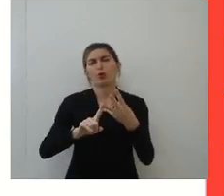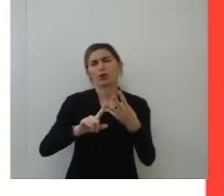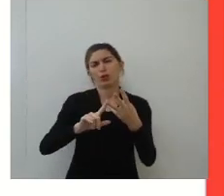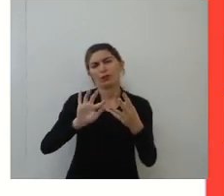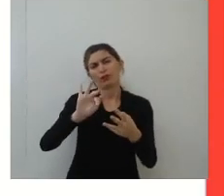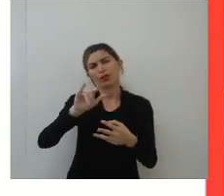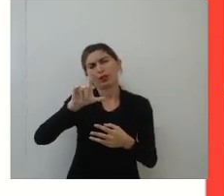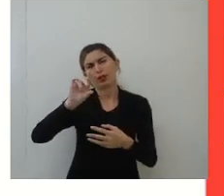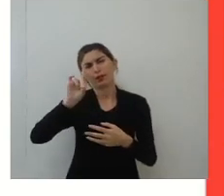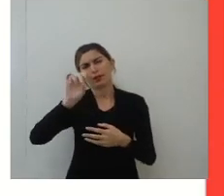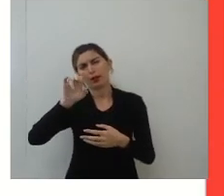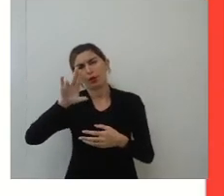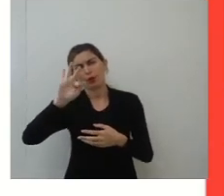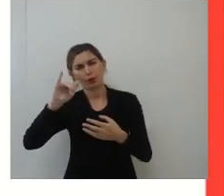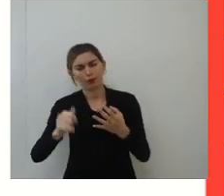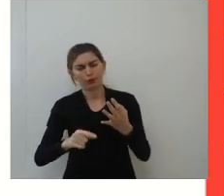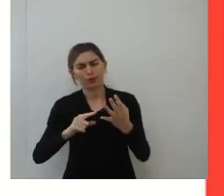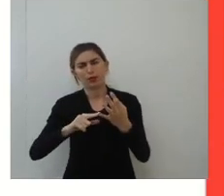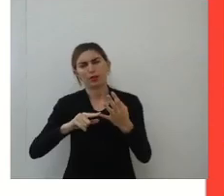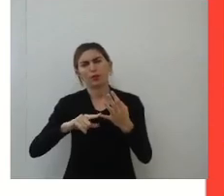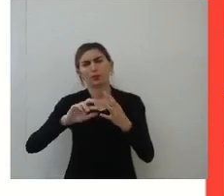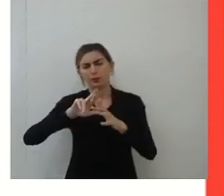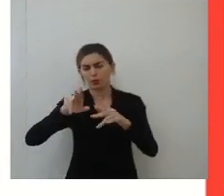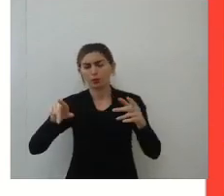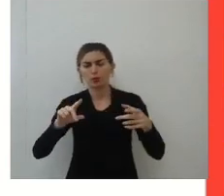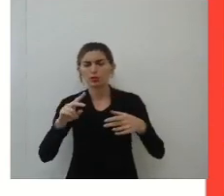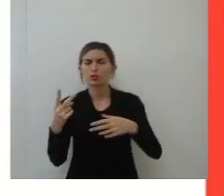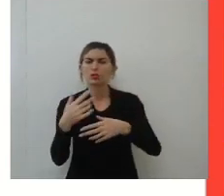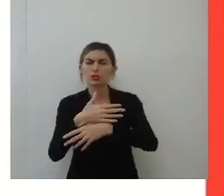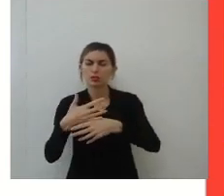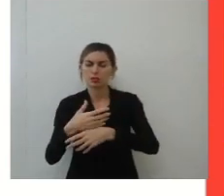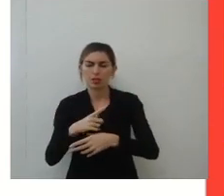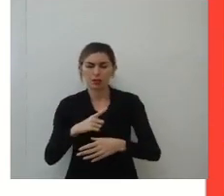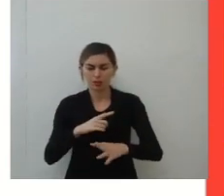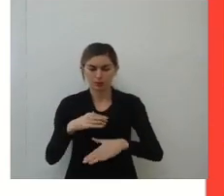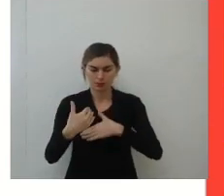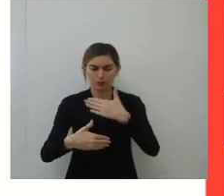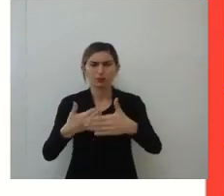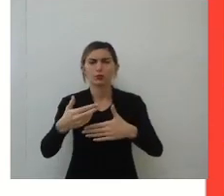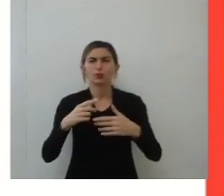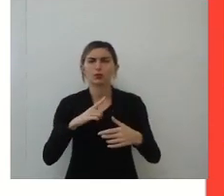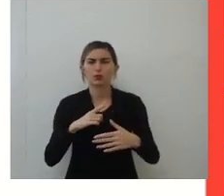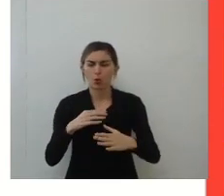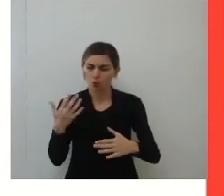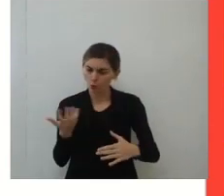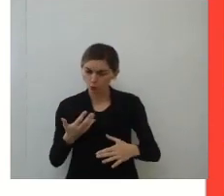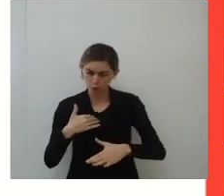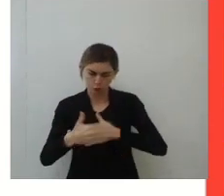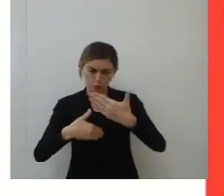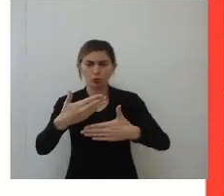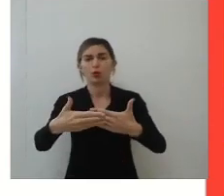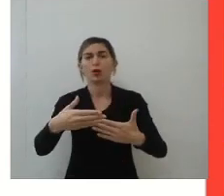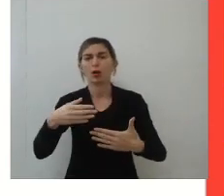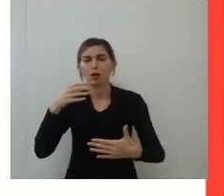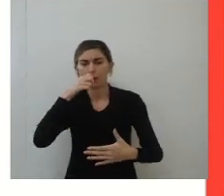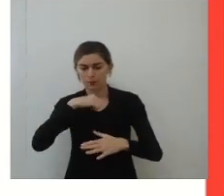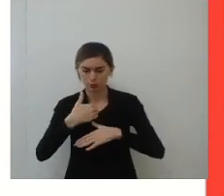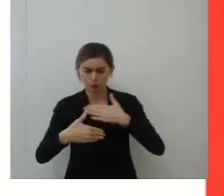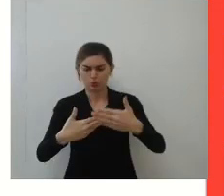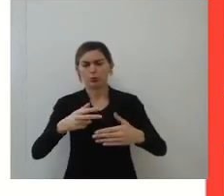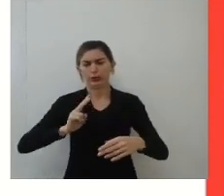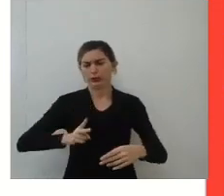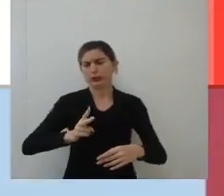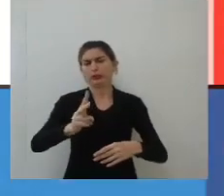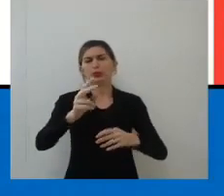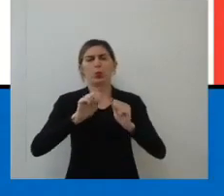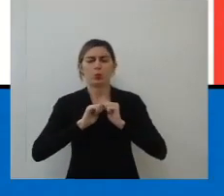e Washington. O que é que essas cidades têm em comum? Elas têm um processo tão acelerado, né, e tão contínuo